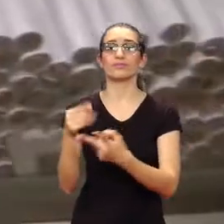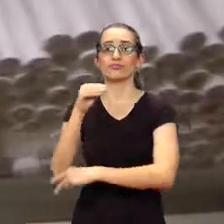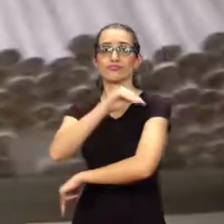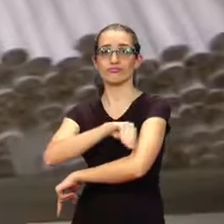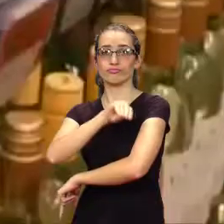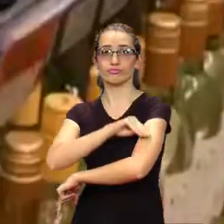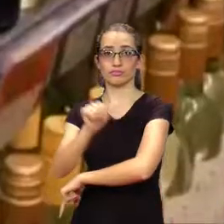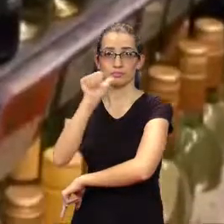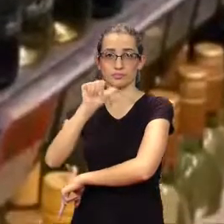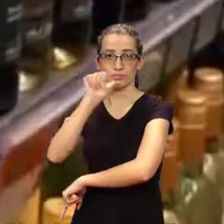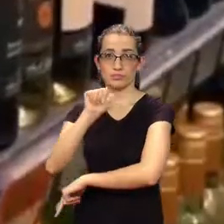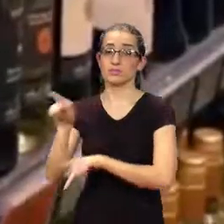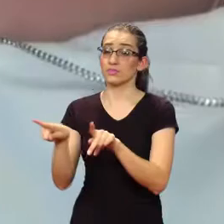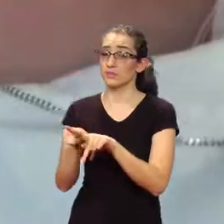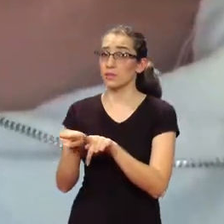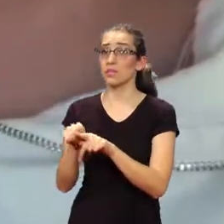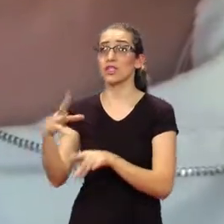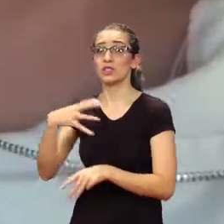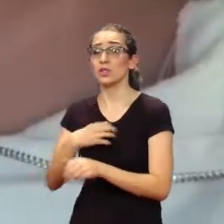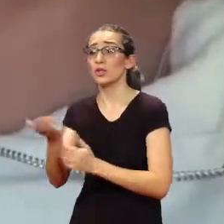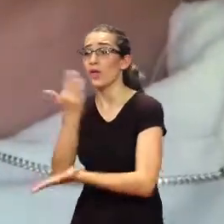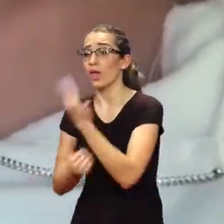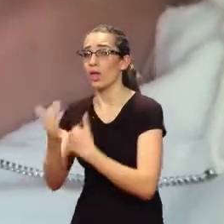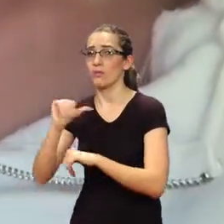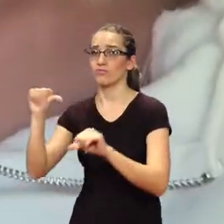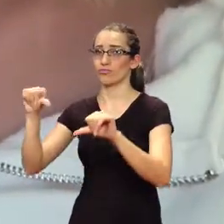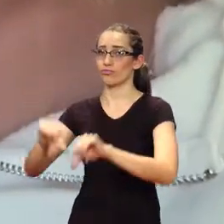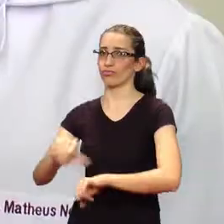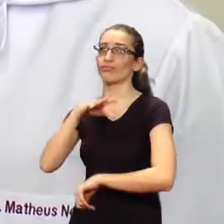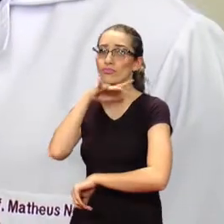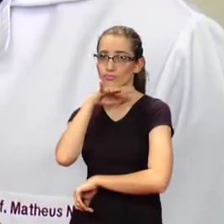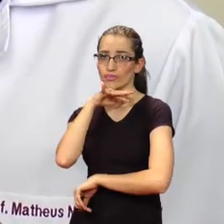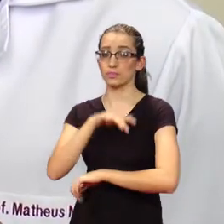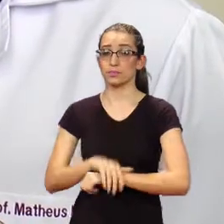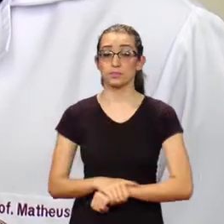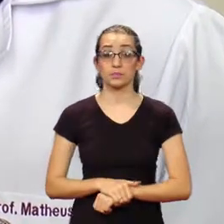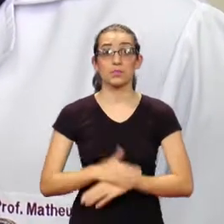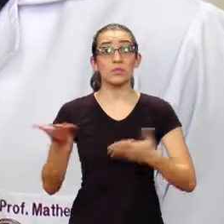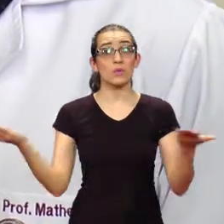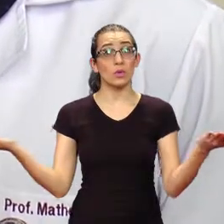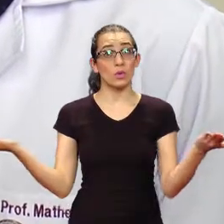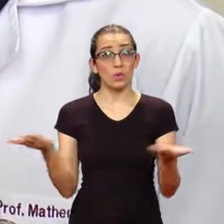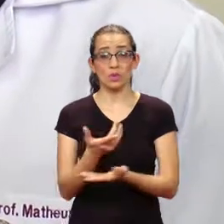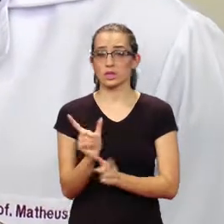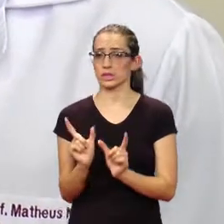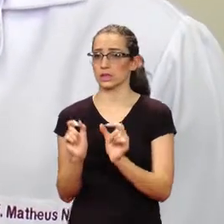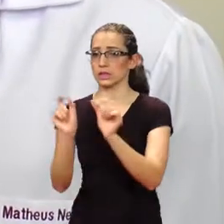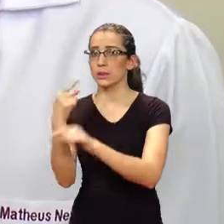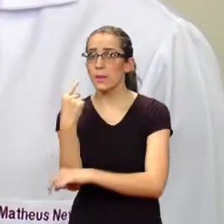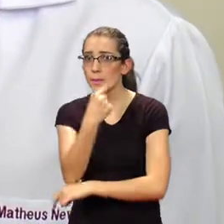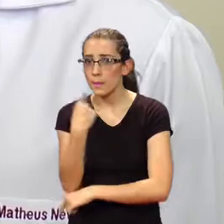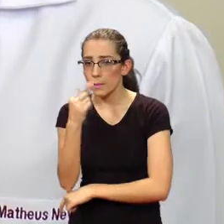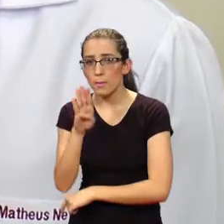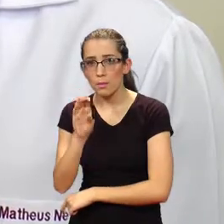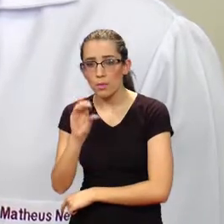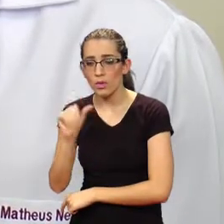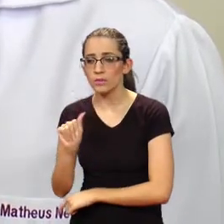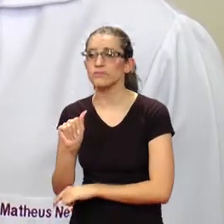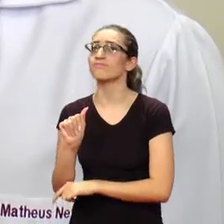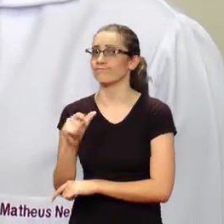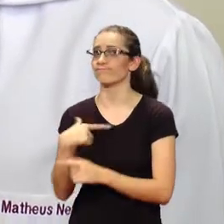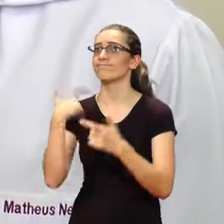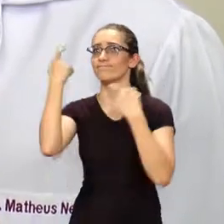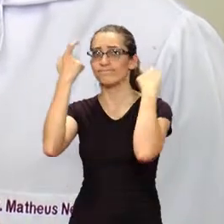de tabaco ou álcool e por maus hábitos alimentares. Mas hoje, por exemplo, o câncer de boca também é algo que